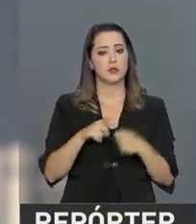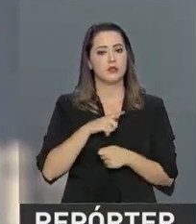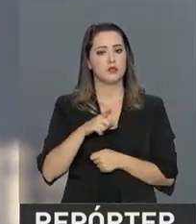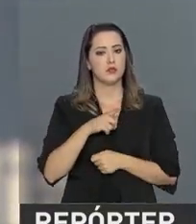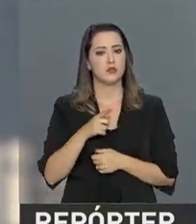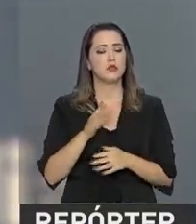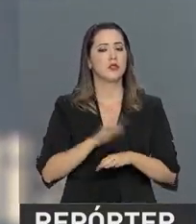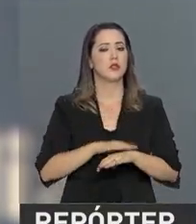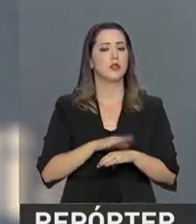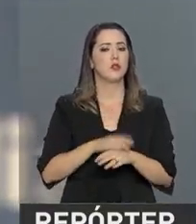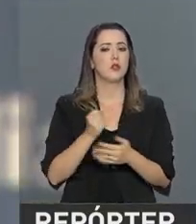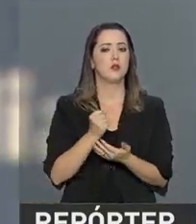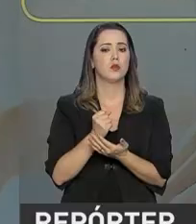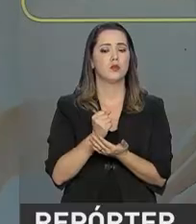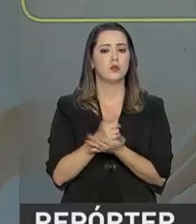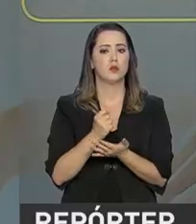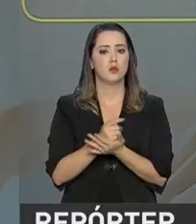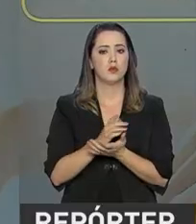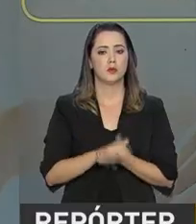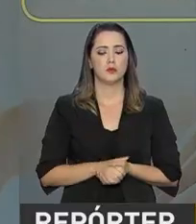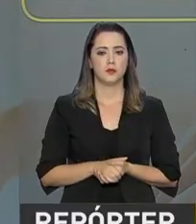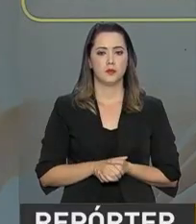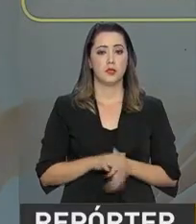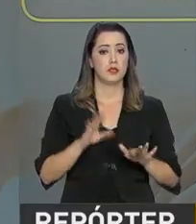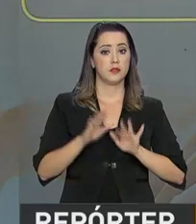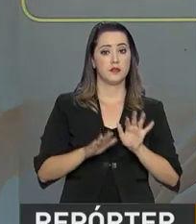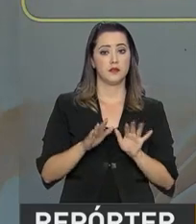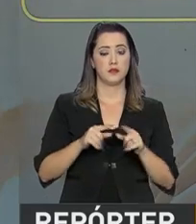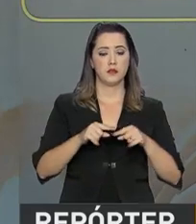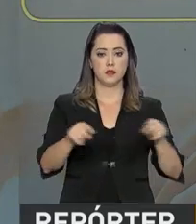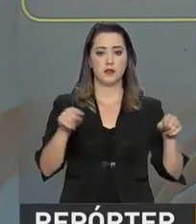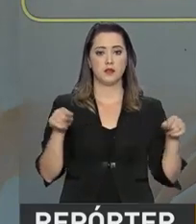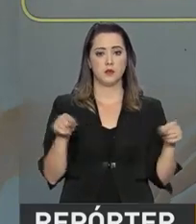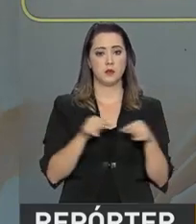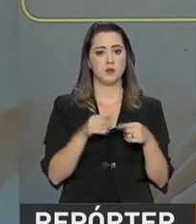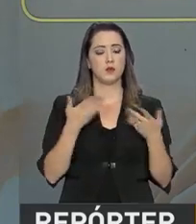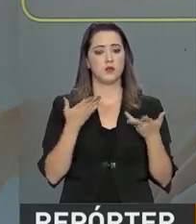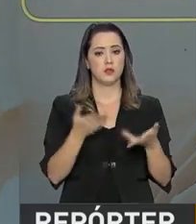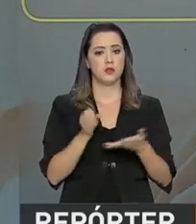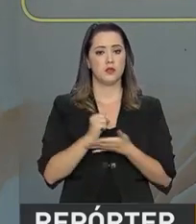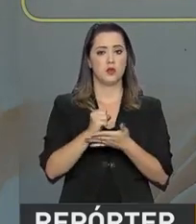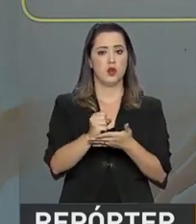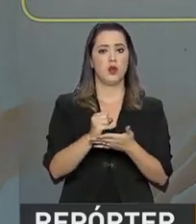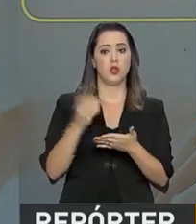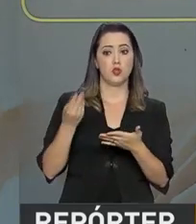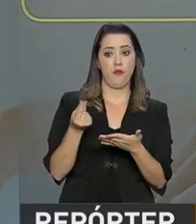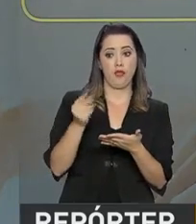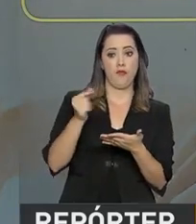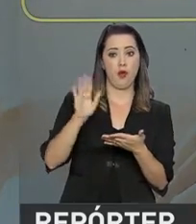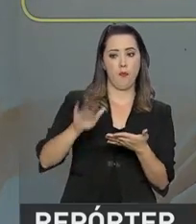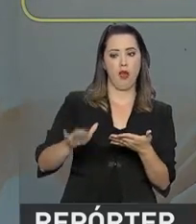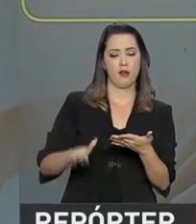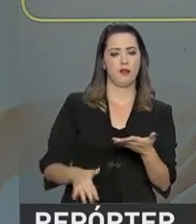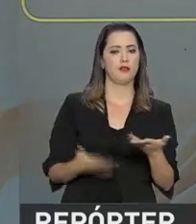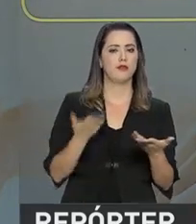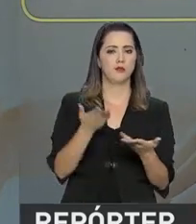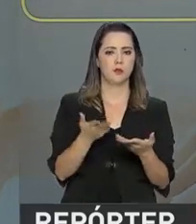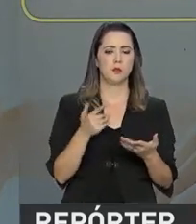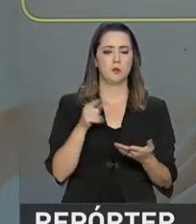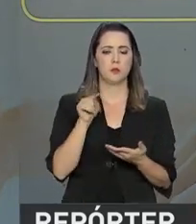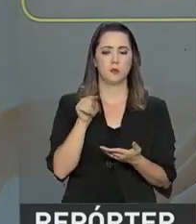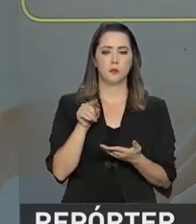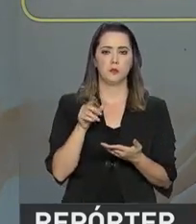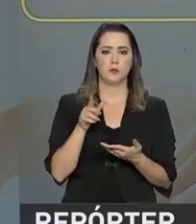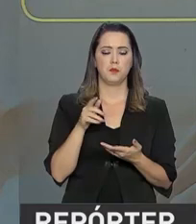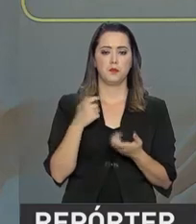na hora de fazer as compras muitas lojas fazem é ofertas diversas ofertas nesse período